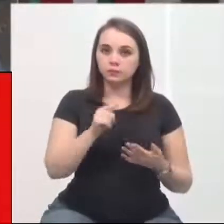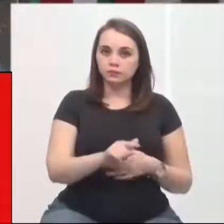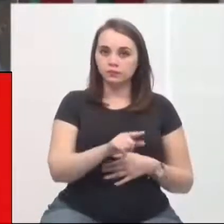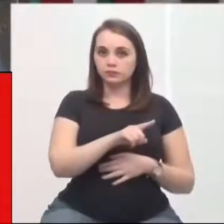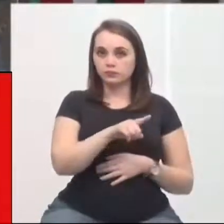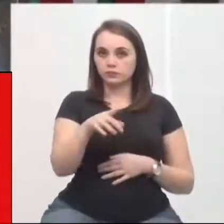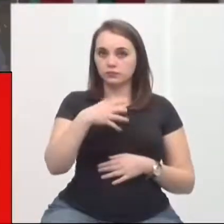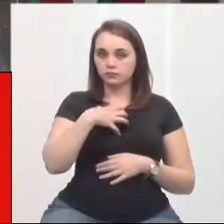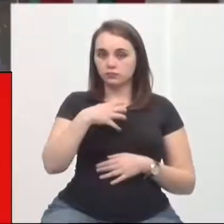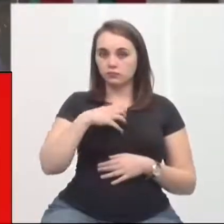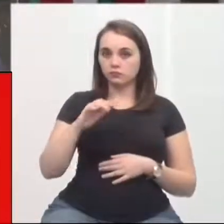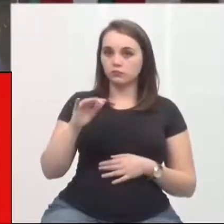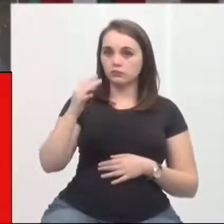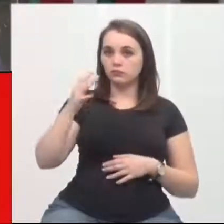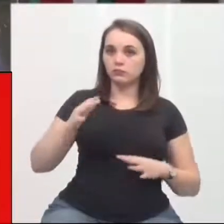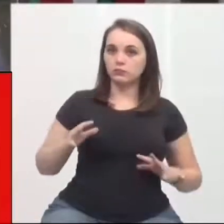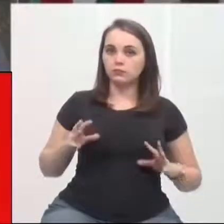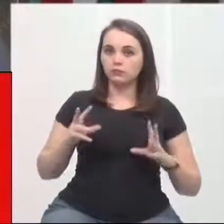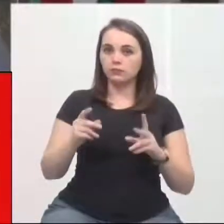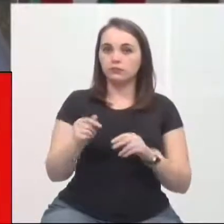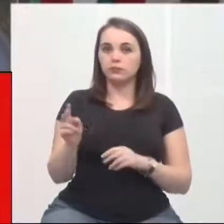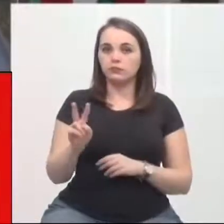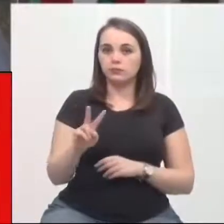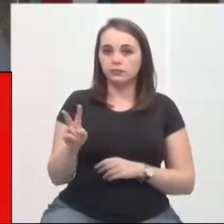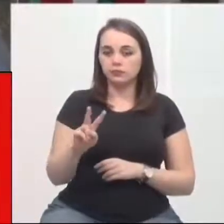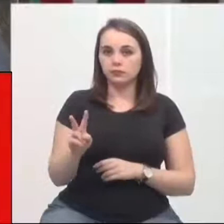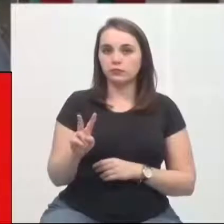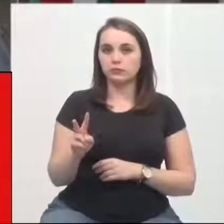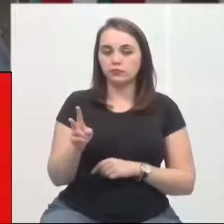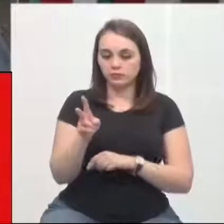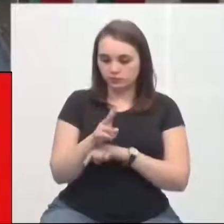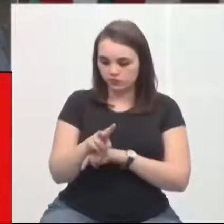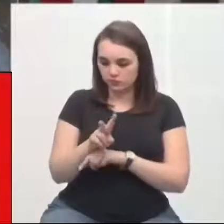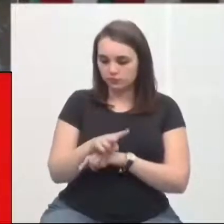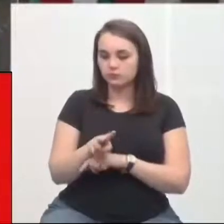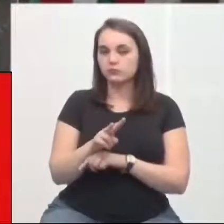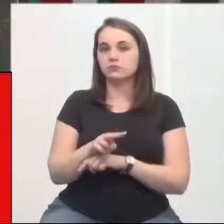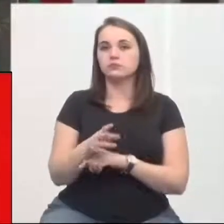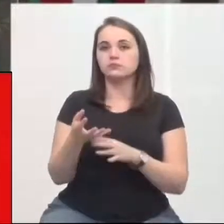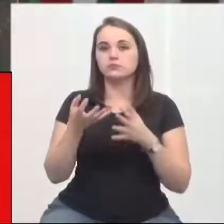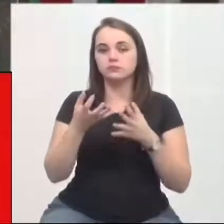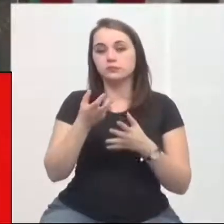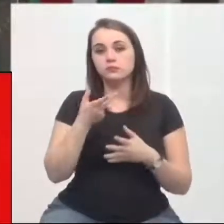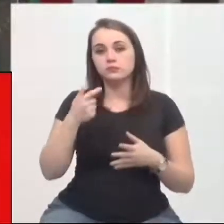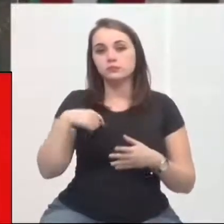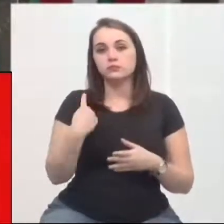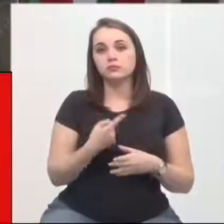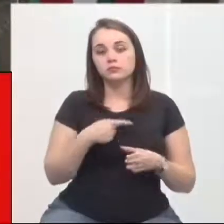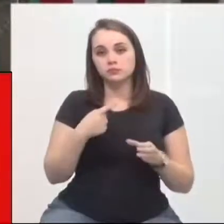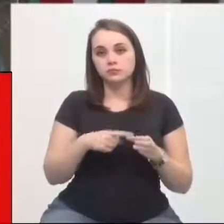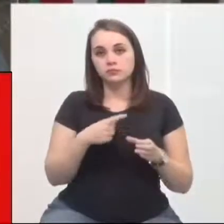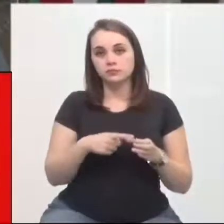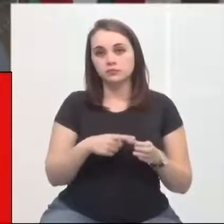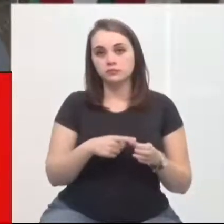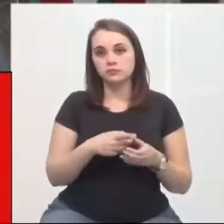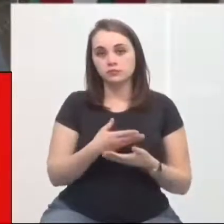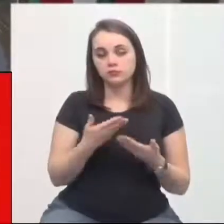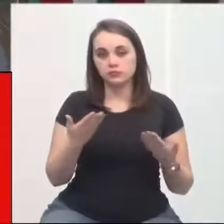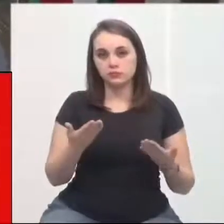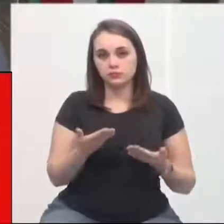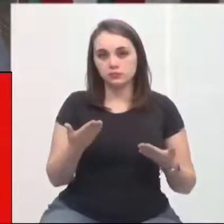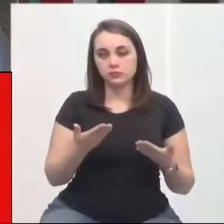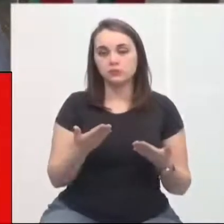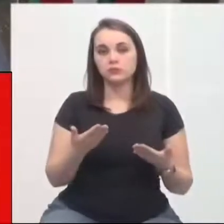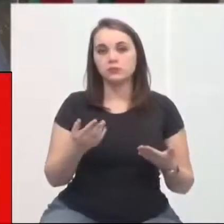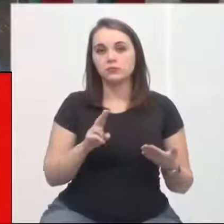sentiram o clima de todos os vereadores que são imbuídos em fiscalizar, em querer o melhor para a nossa cidade. Então, aqui, em